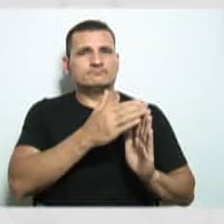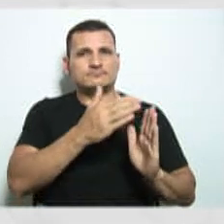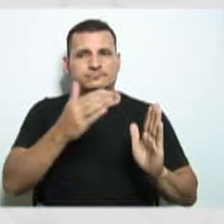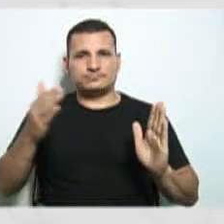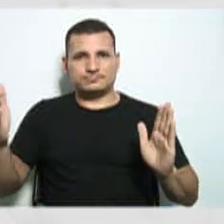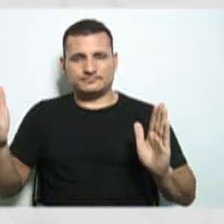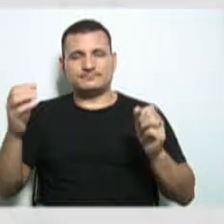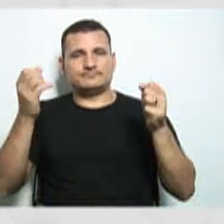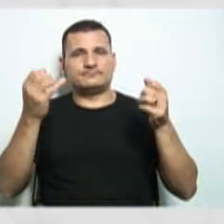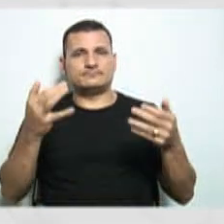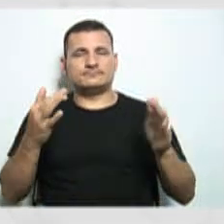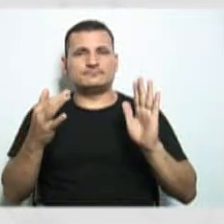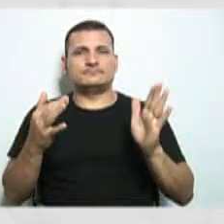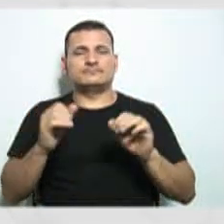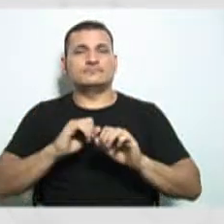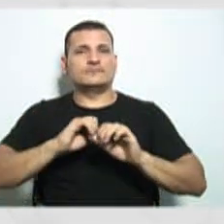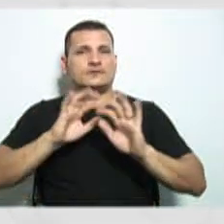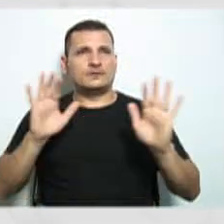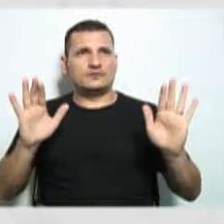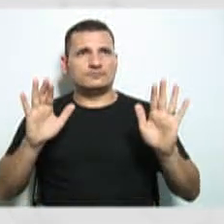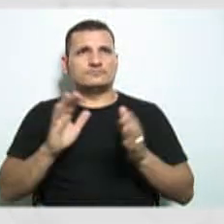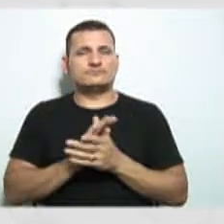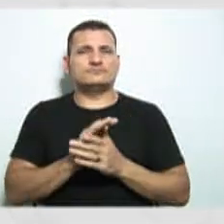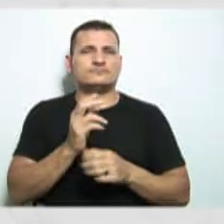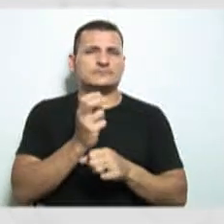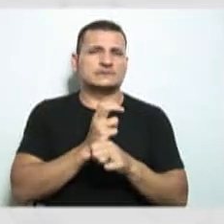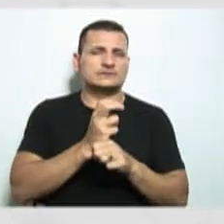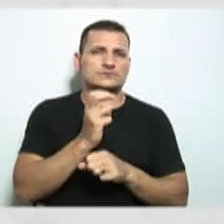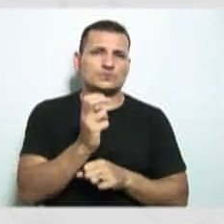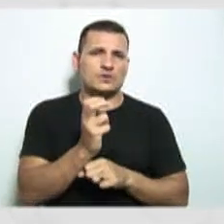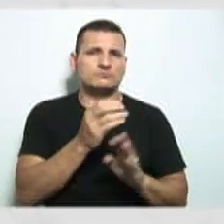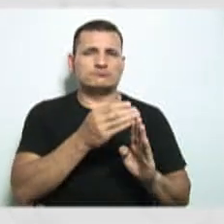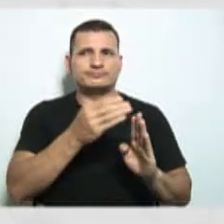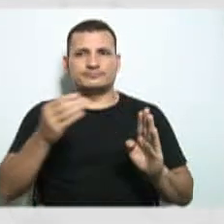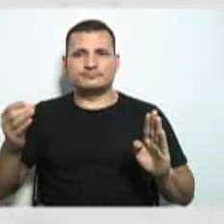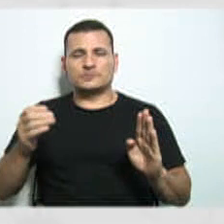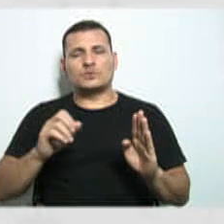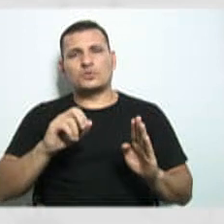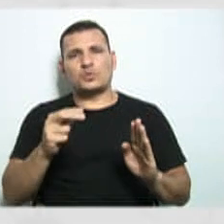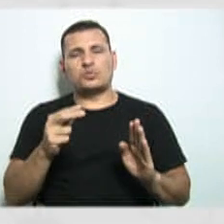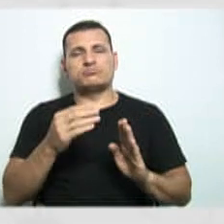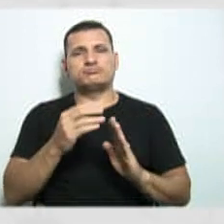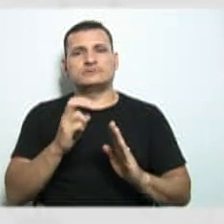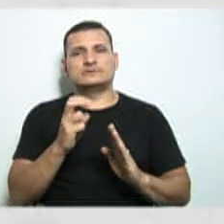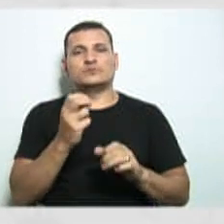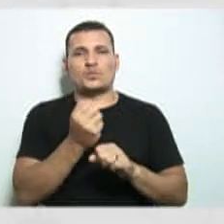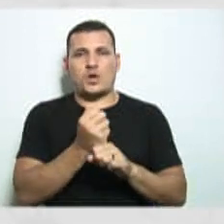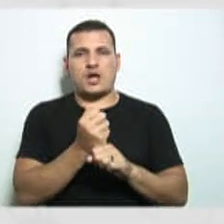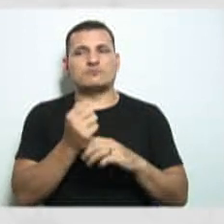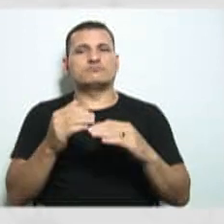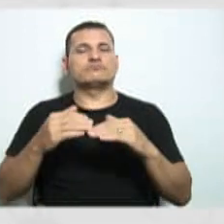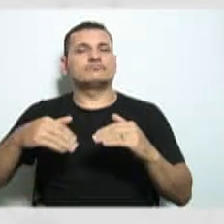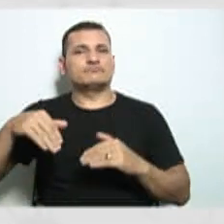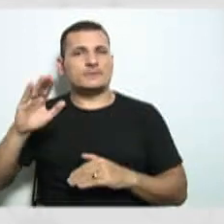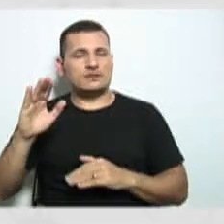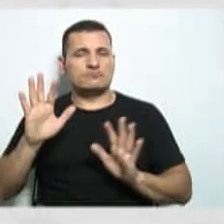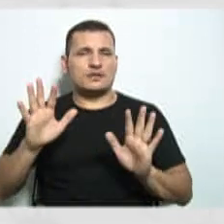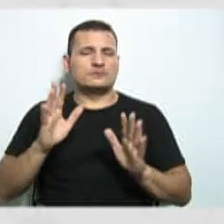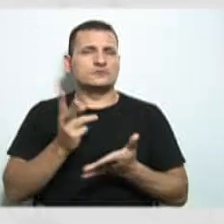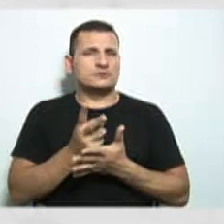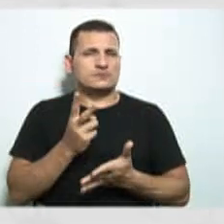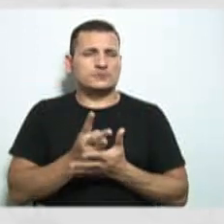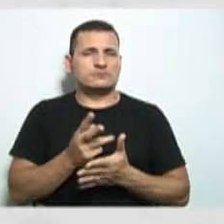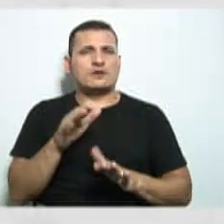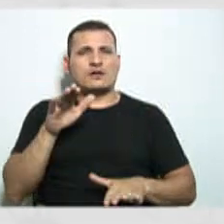né? Nós falamos isso aí, deixamos bem claro, 5 anos ou mais, mas geralmente ele é realizado em 5 anos, ele é planejado